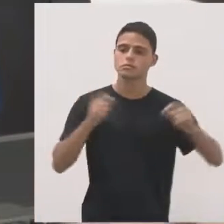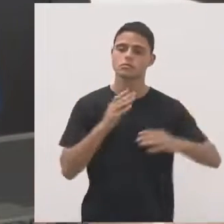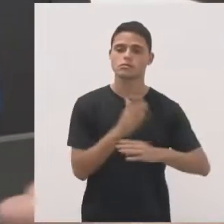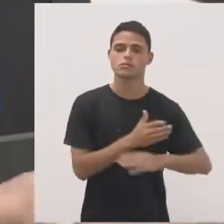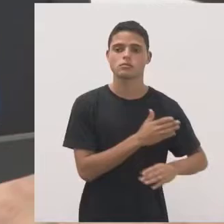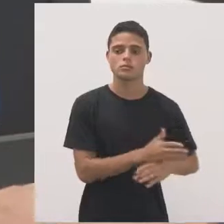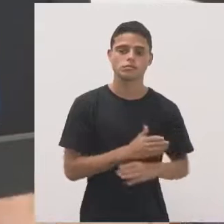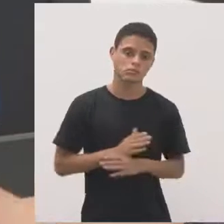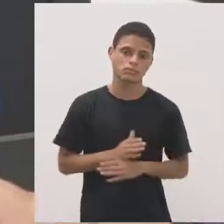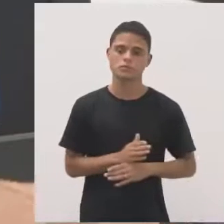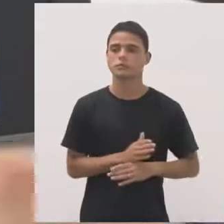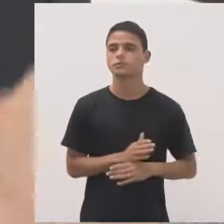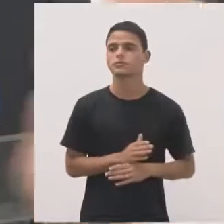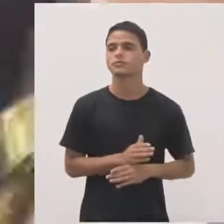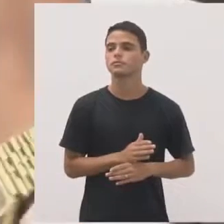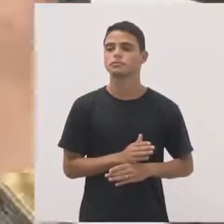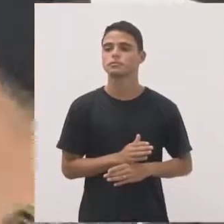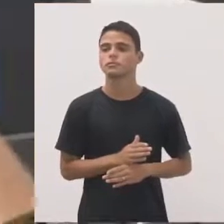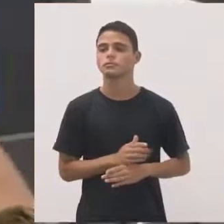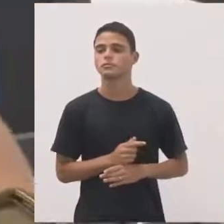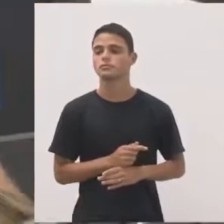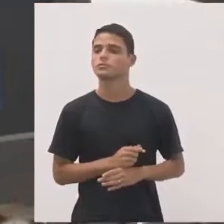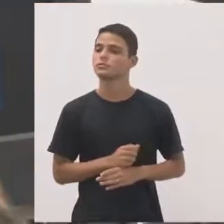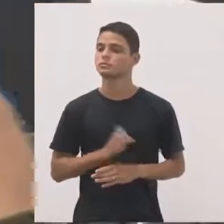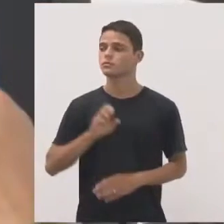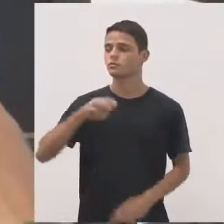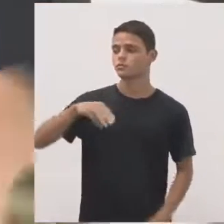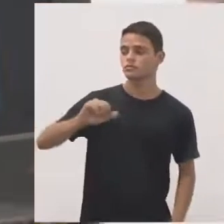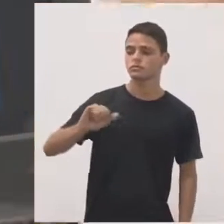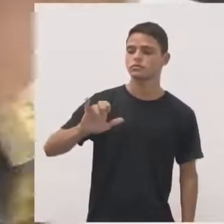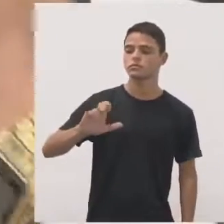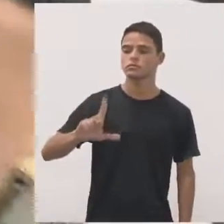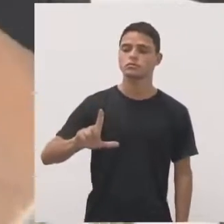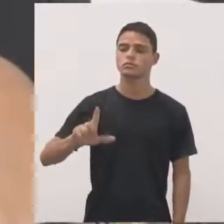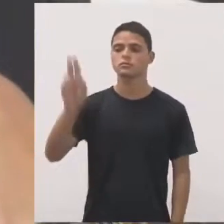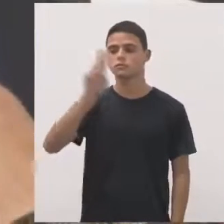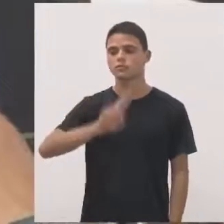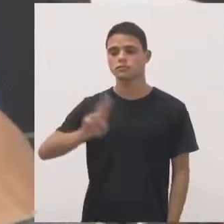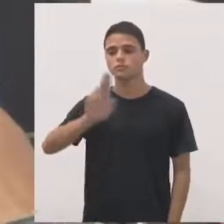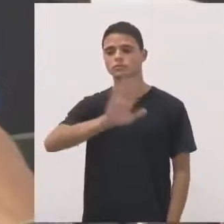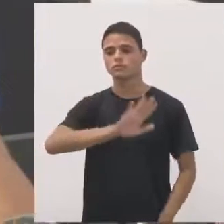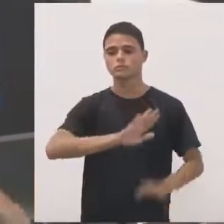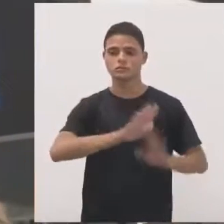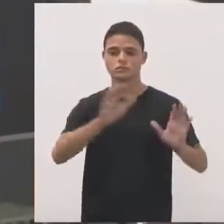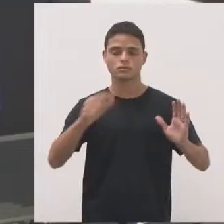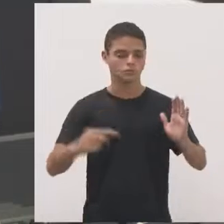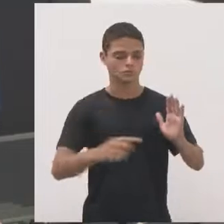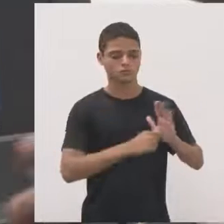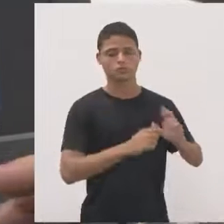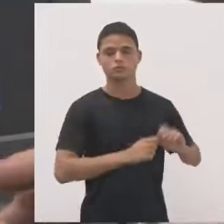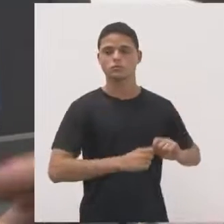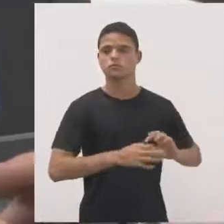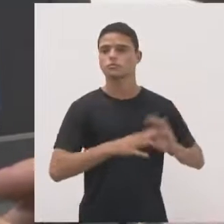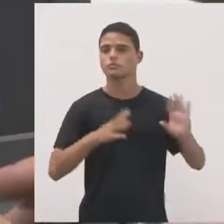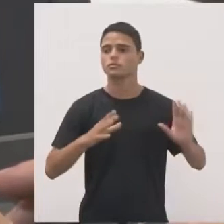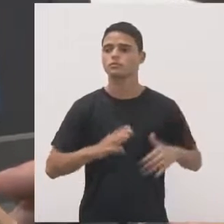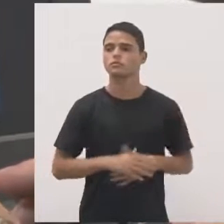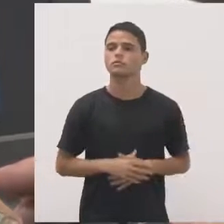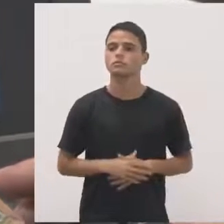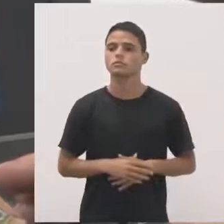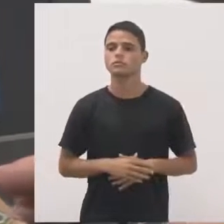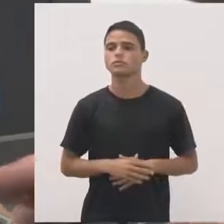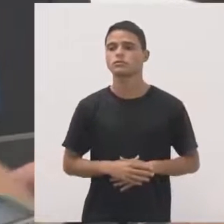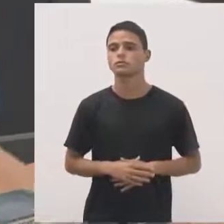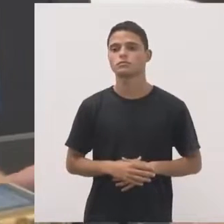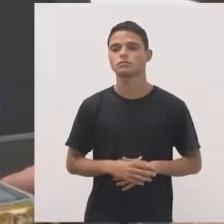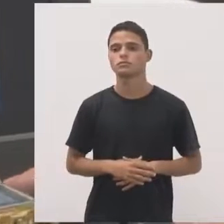O domínio. Isso, então esse e-mail só vai ser usado só para ativação do Windows, né? Sim. Então deixa eu colocar ele aqui rapidinho. Então